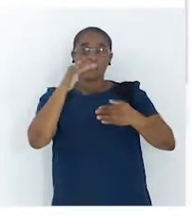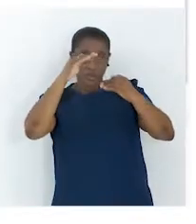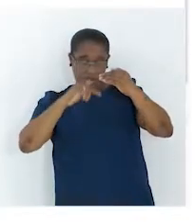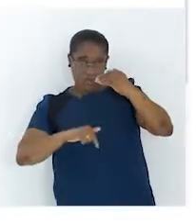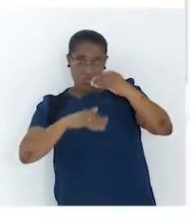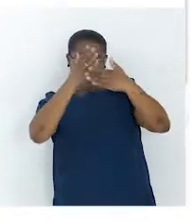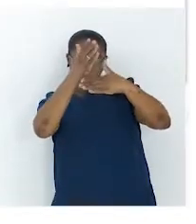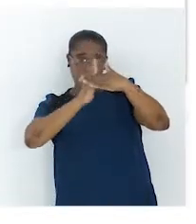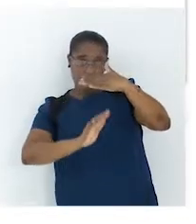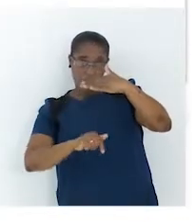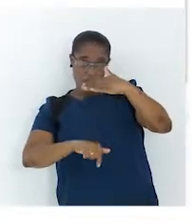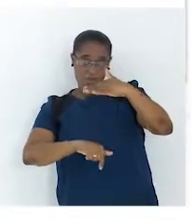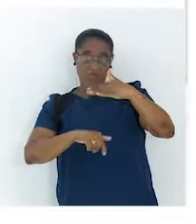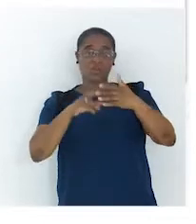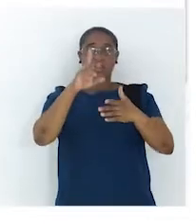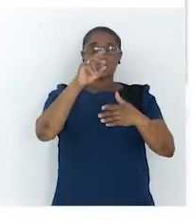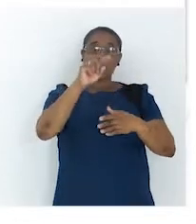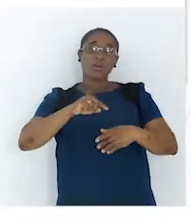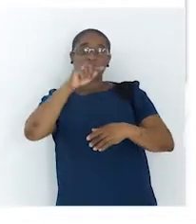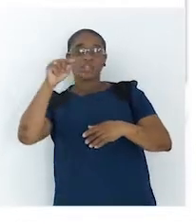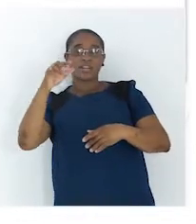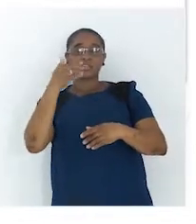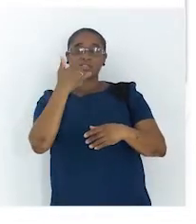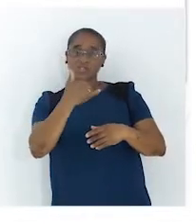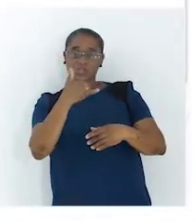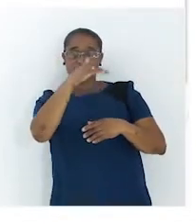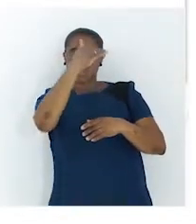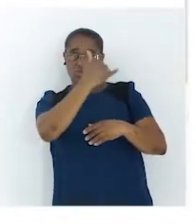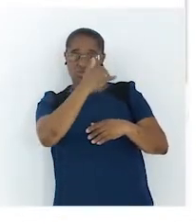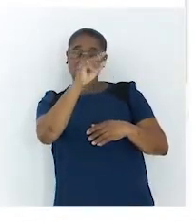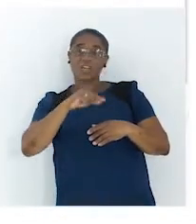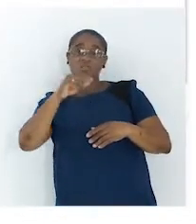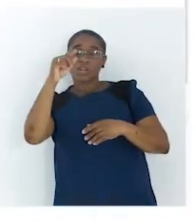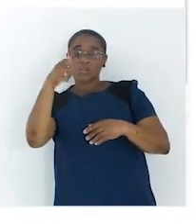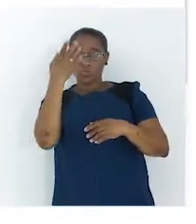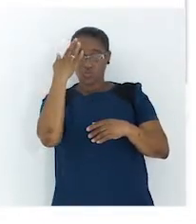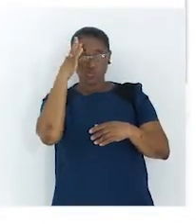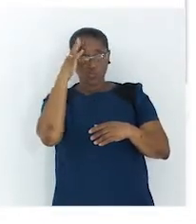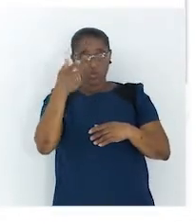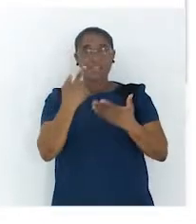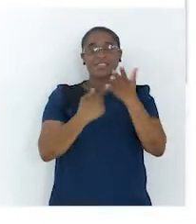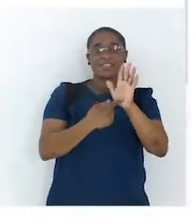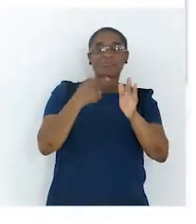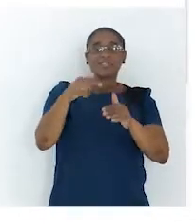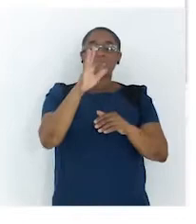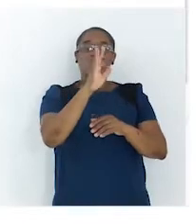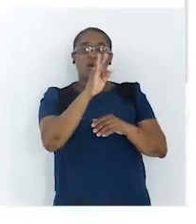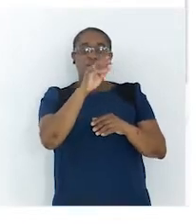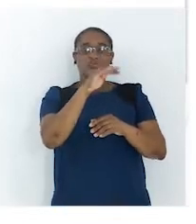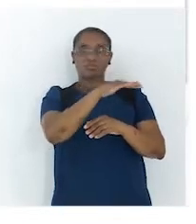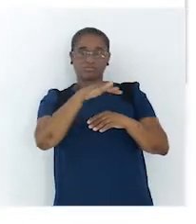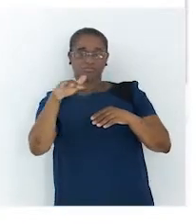é um radical 22 é raiz quadrada do mundo o exemplo que temos é 4 sobre 3